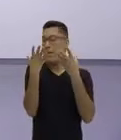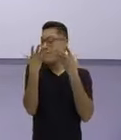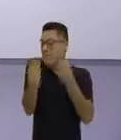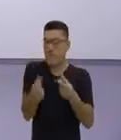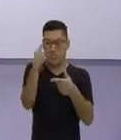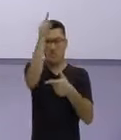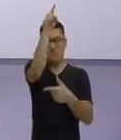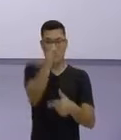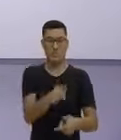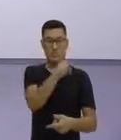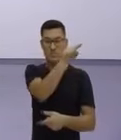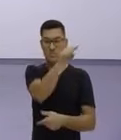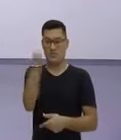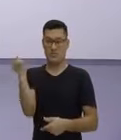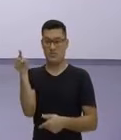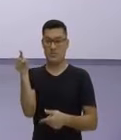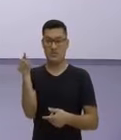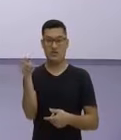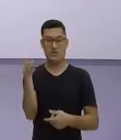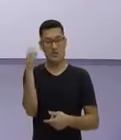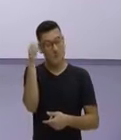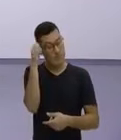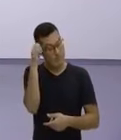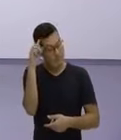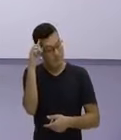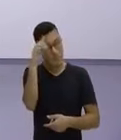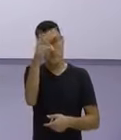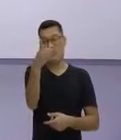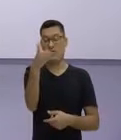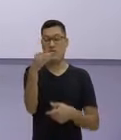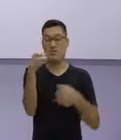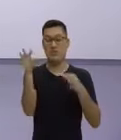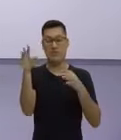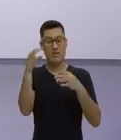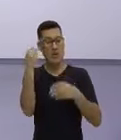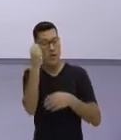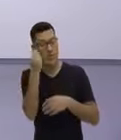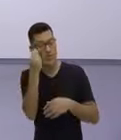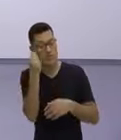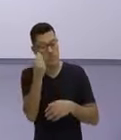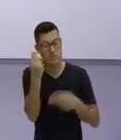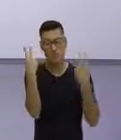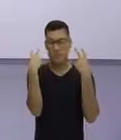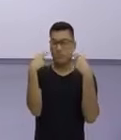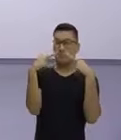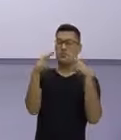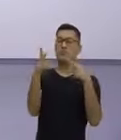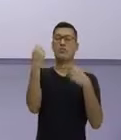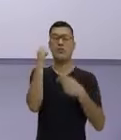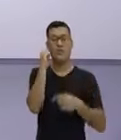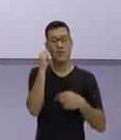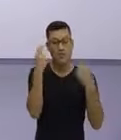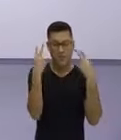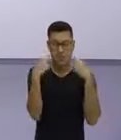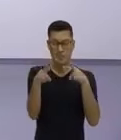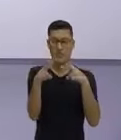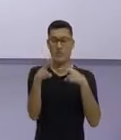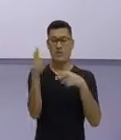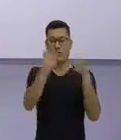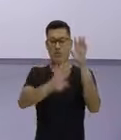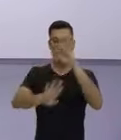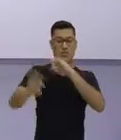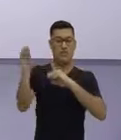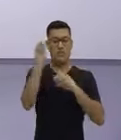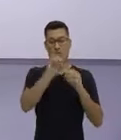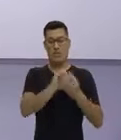coisa. Isso. Tá? Mas a ideia é essa, pessoal. Pegou a questão, analisa. Se você enxergar lá que tem parte fixa, então a função ela é completa, ela é uma